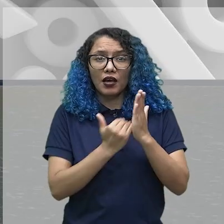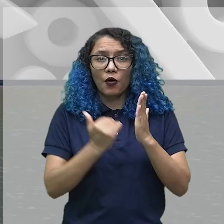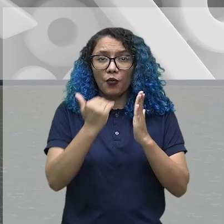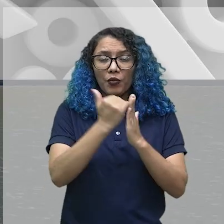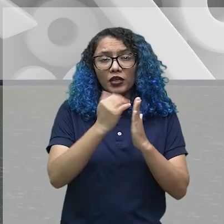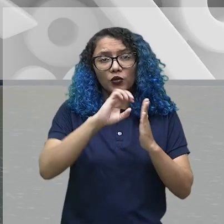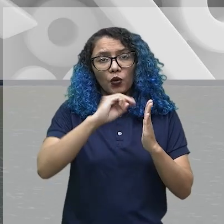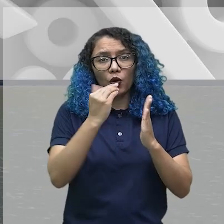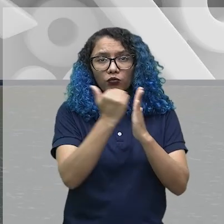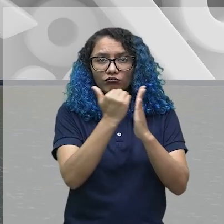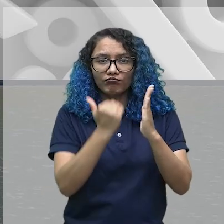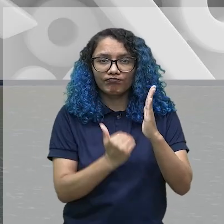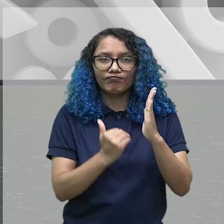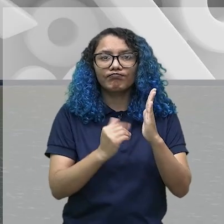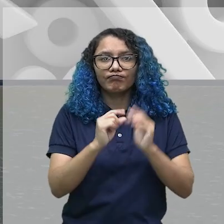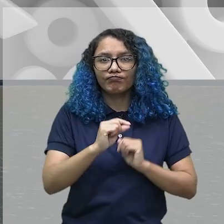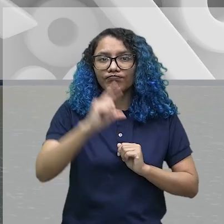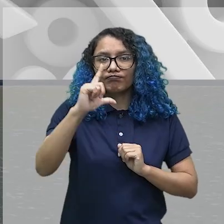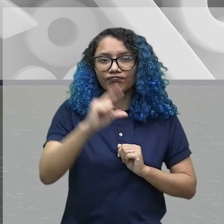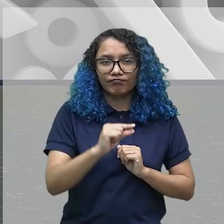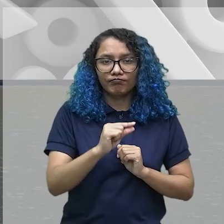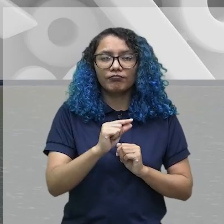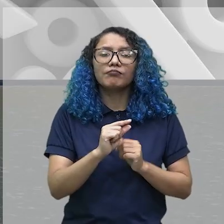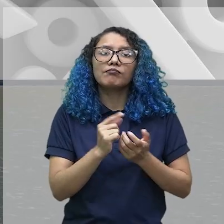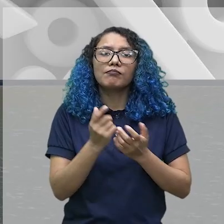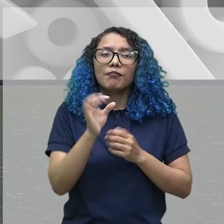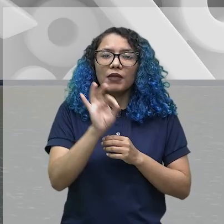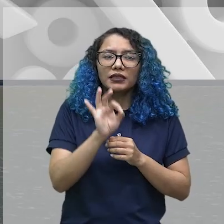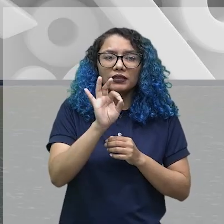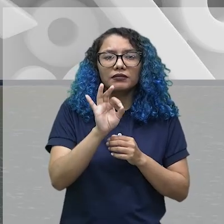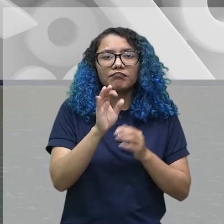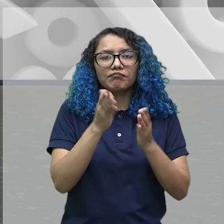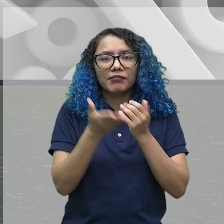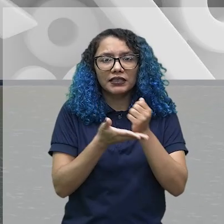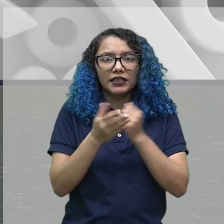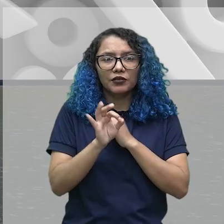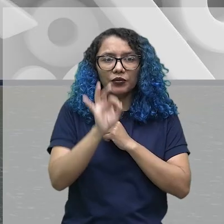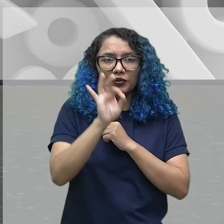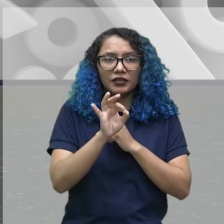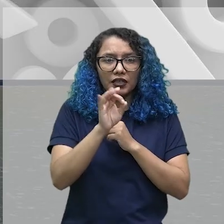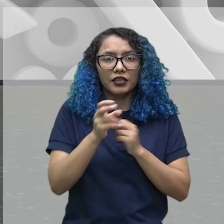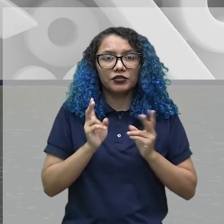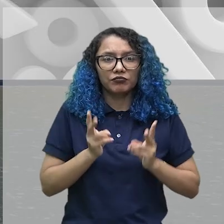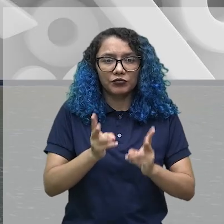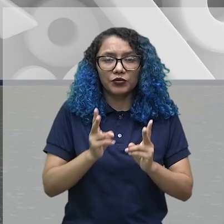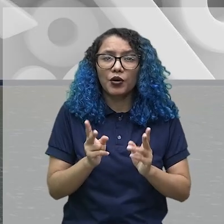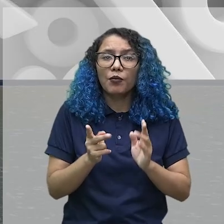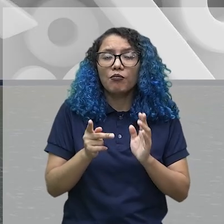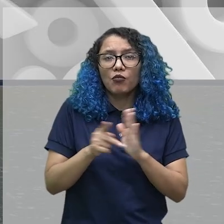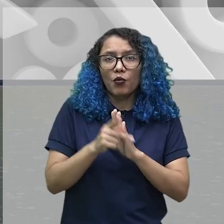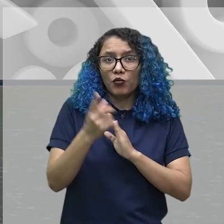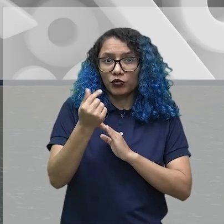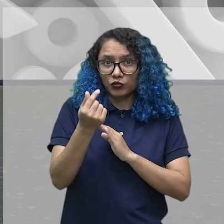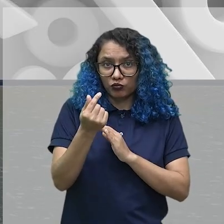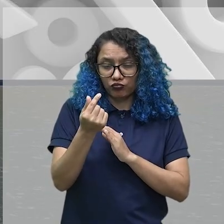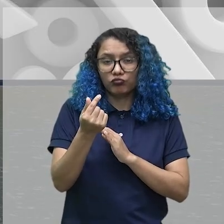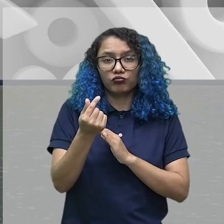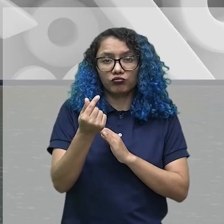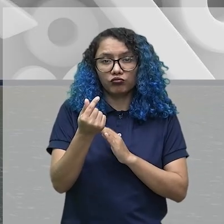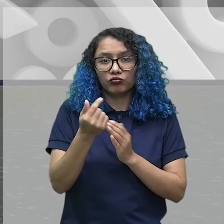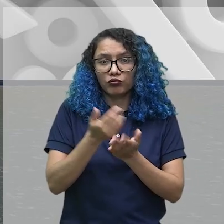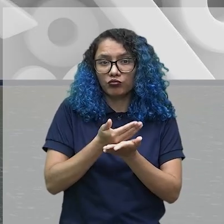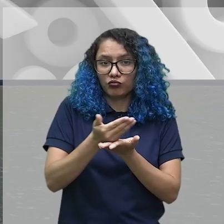valores baseados em uma porcentagem fixa sobre o valor original. Ou seja, esse processo